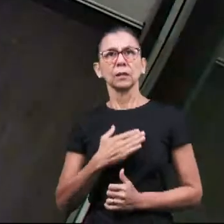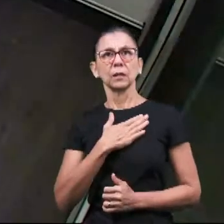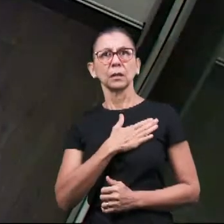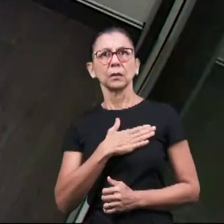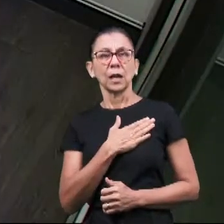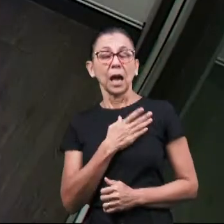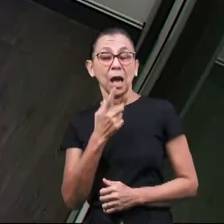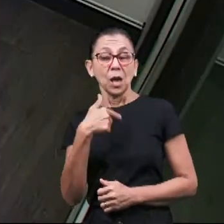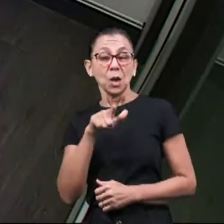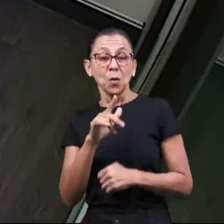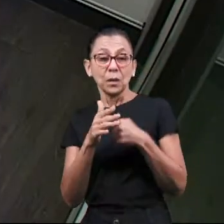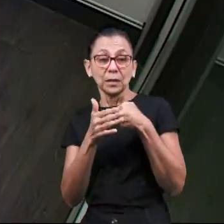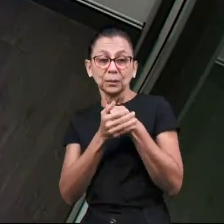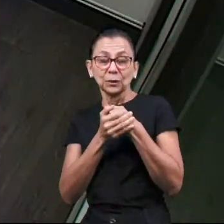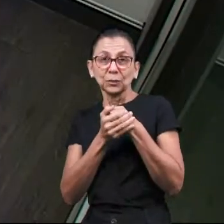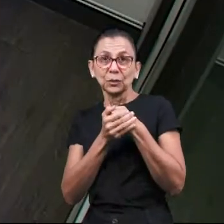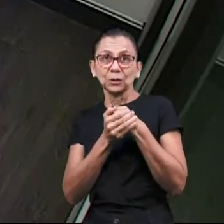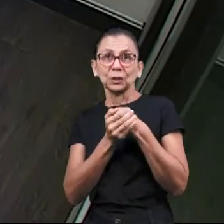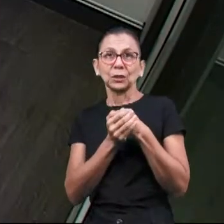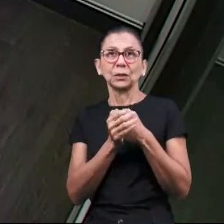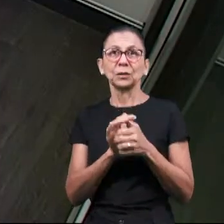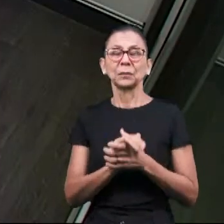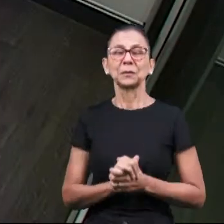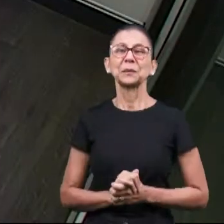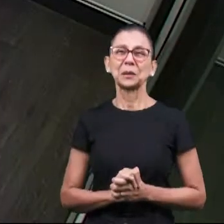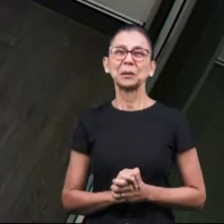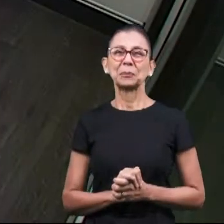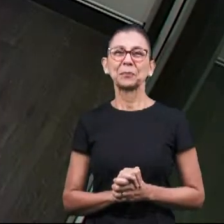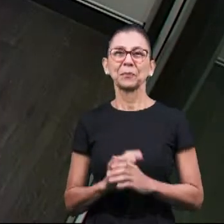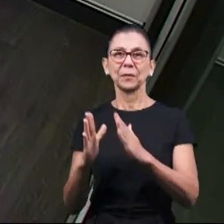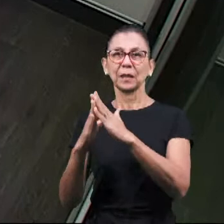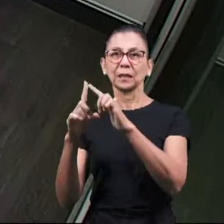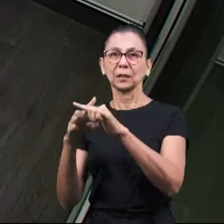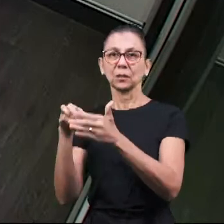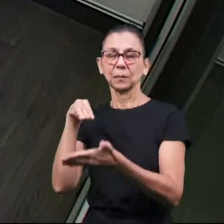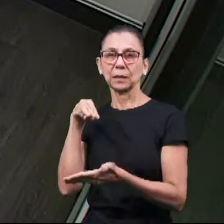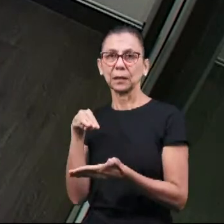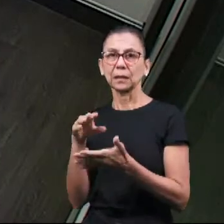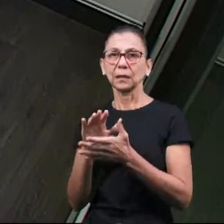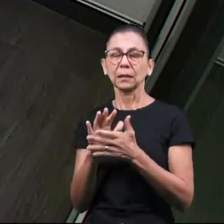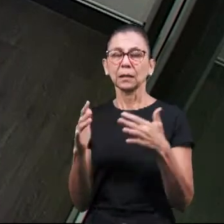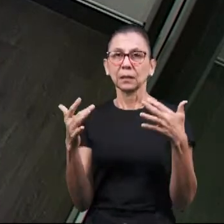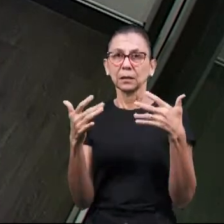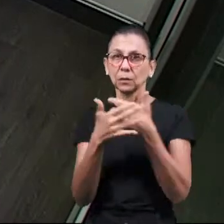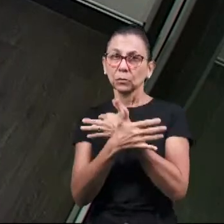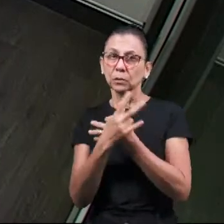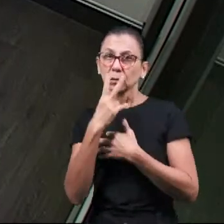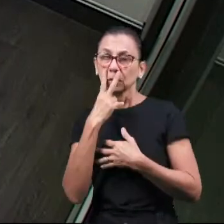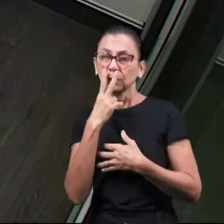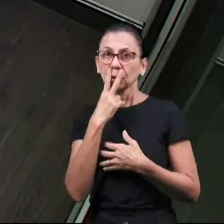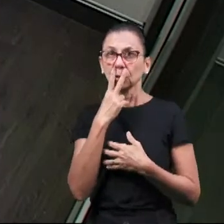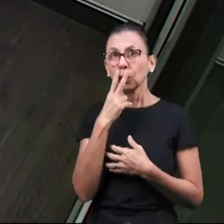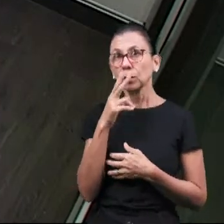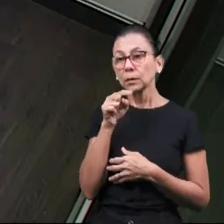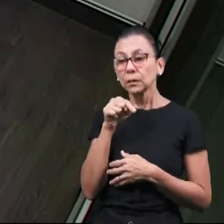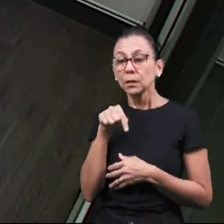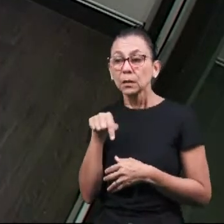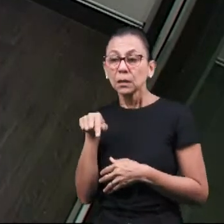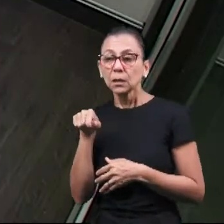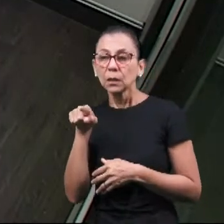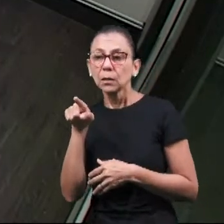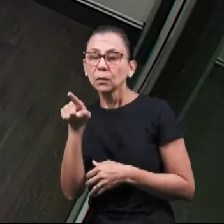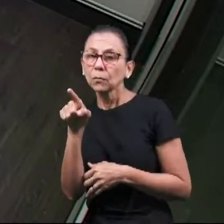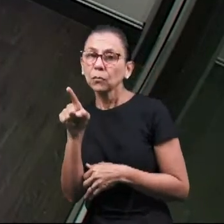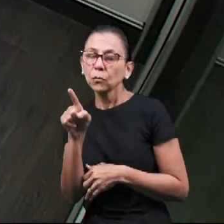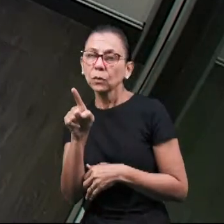escondido. Eu entrava na igreja do Parque Moscoso e eu... As senhoras, na época não tinha grupo de louvor, então as senhoras que cantavam lá na